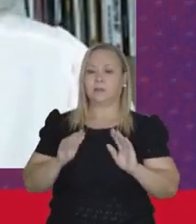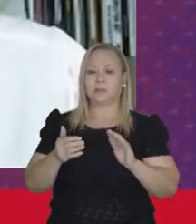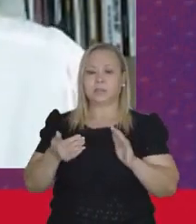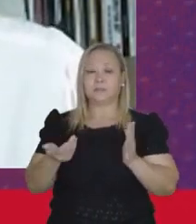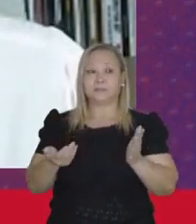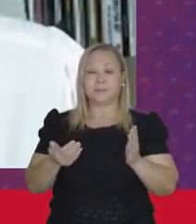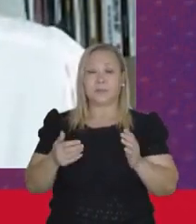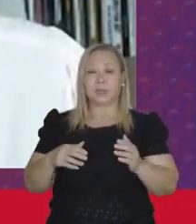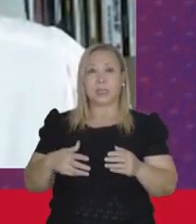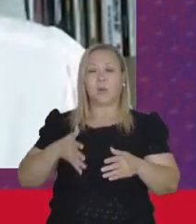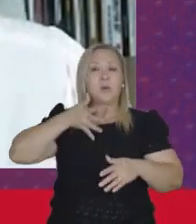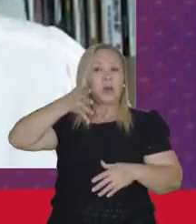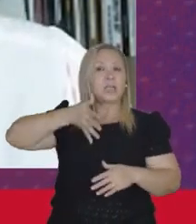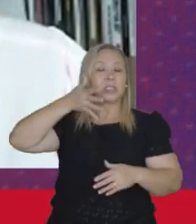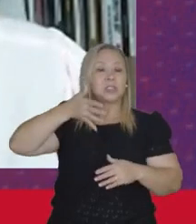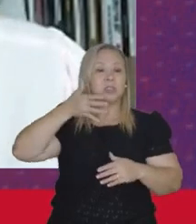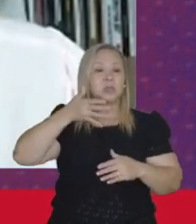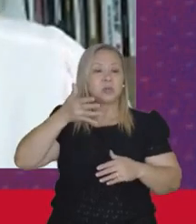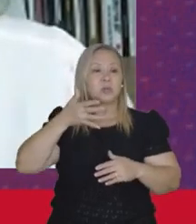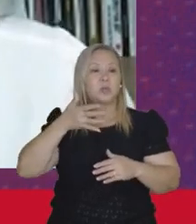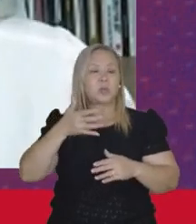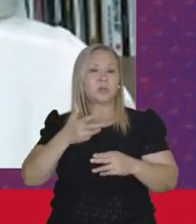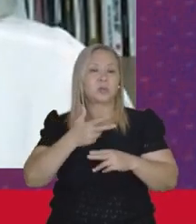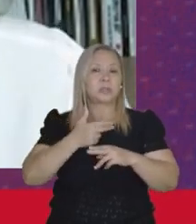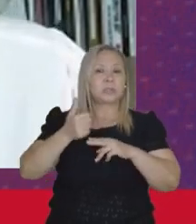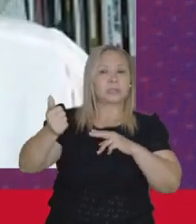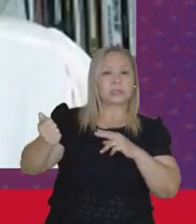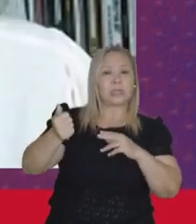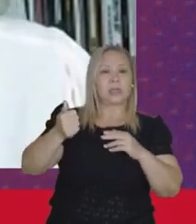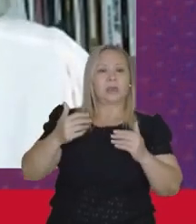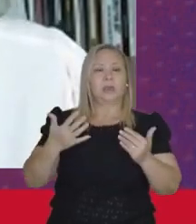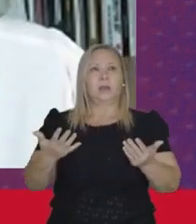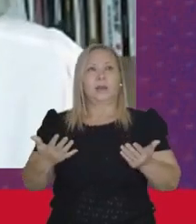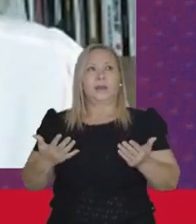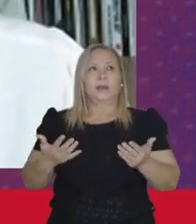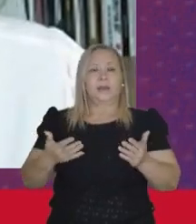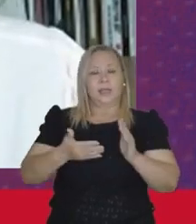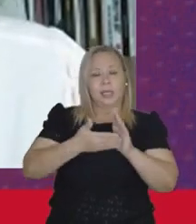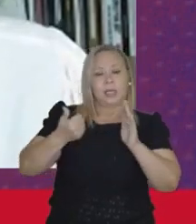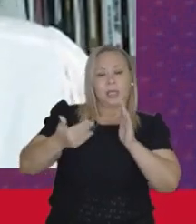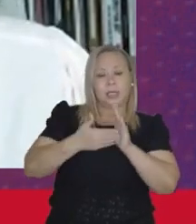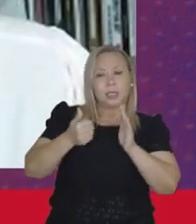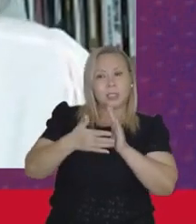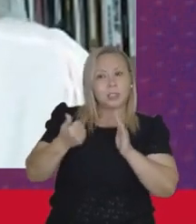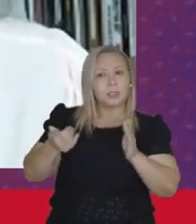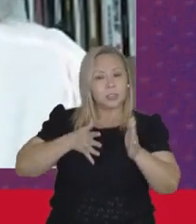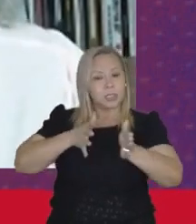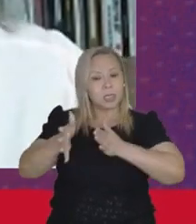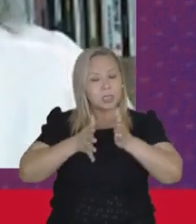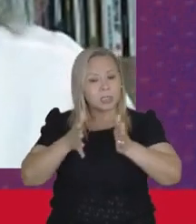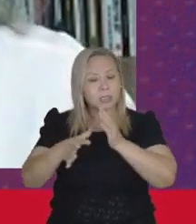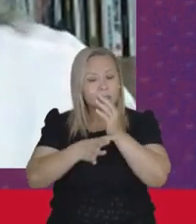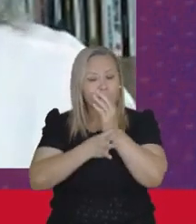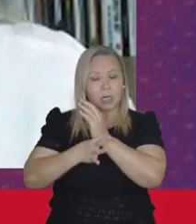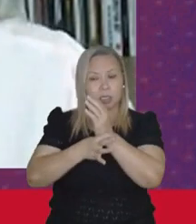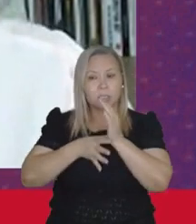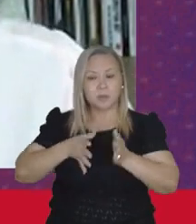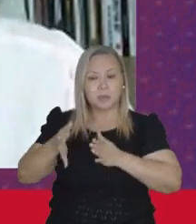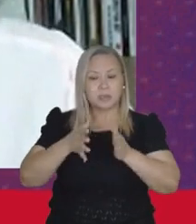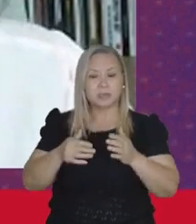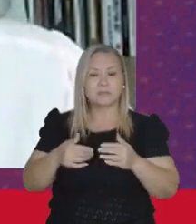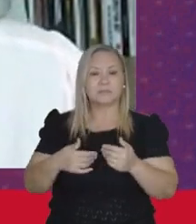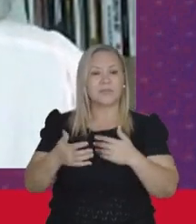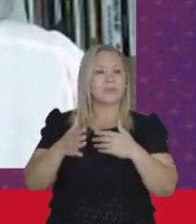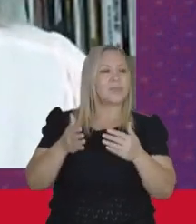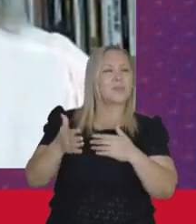retira o foco da garantia da acessibilidade e coloca o ato como